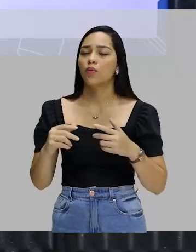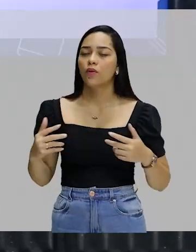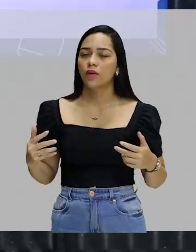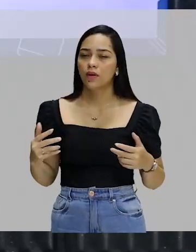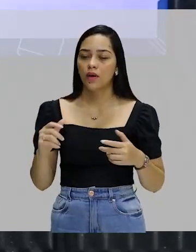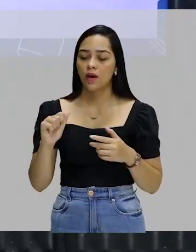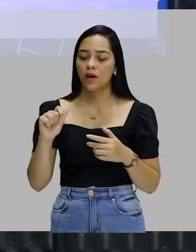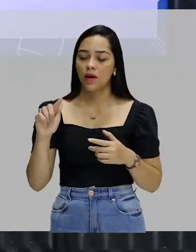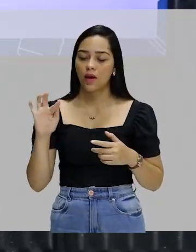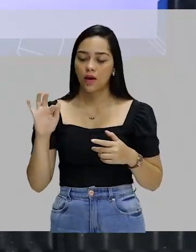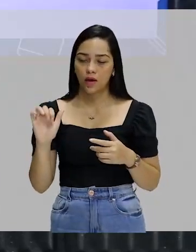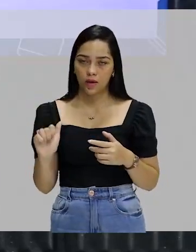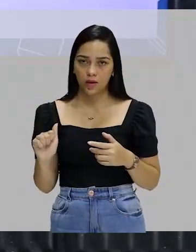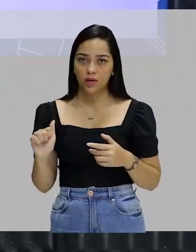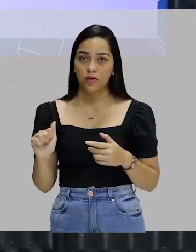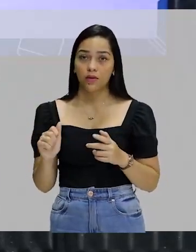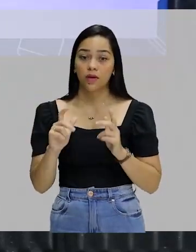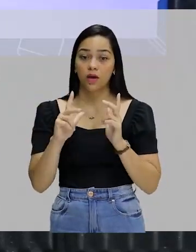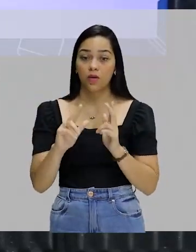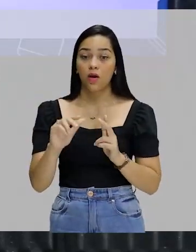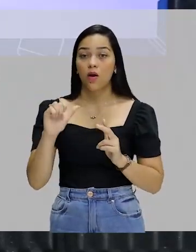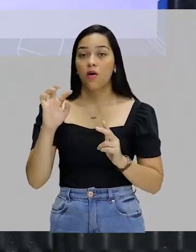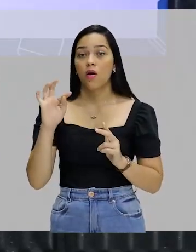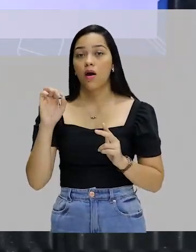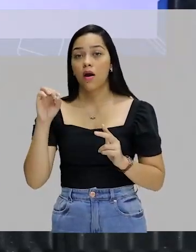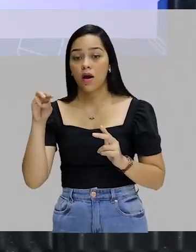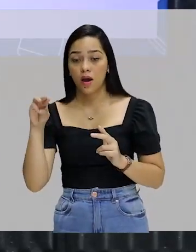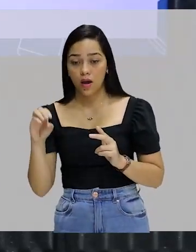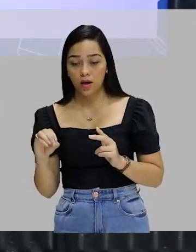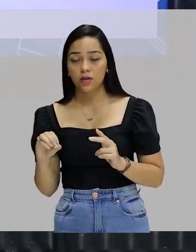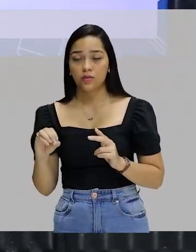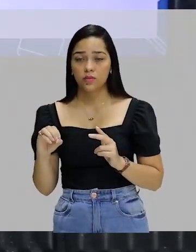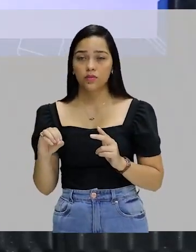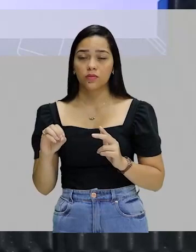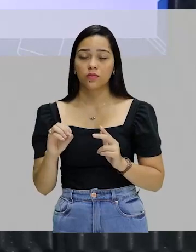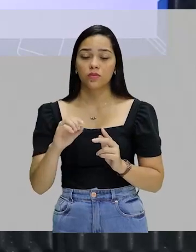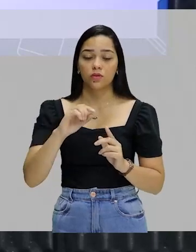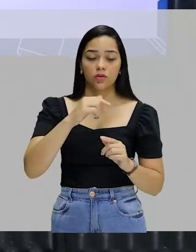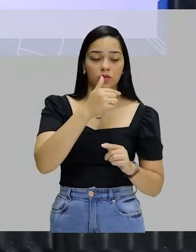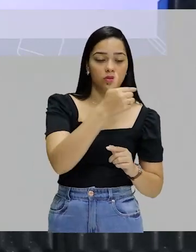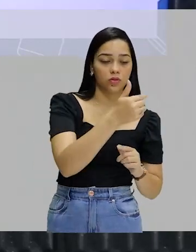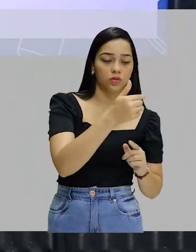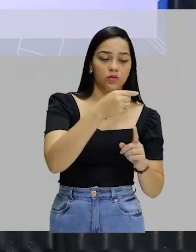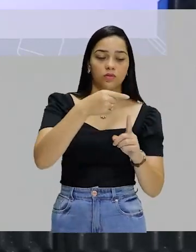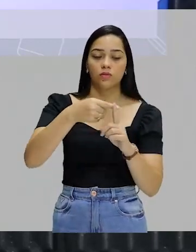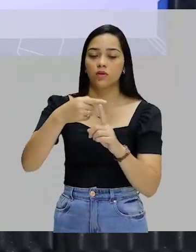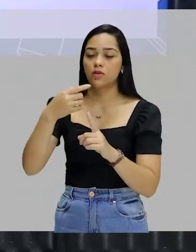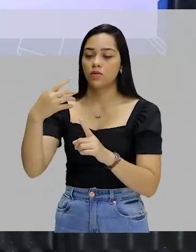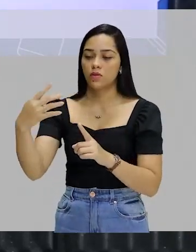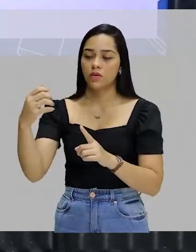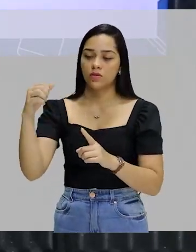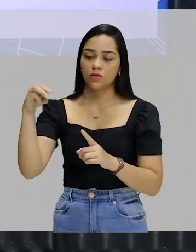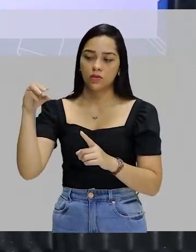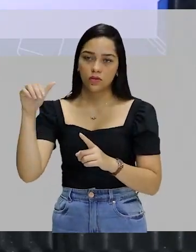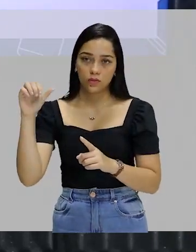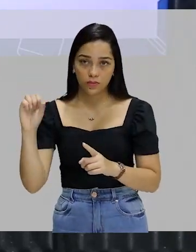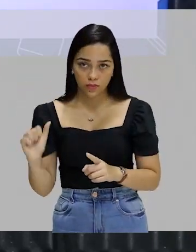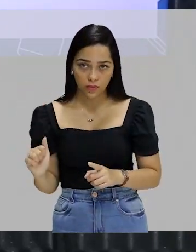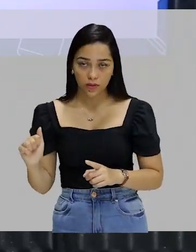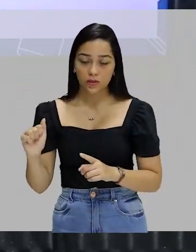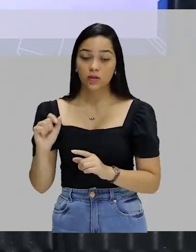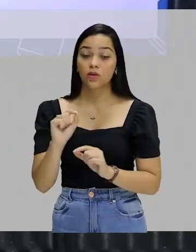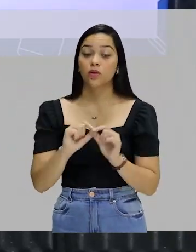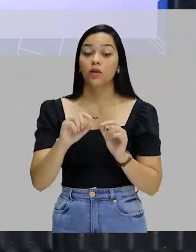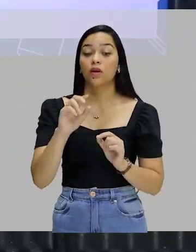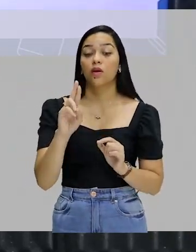alfa equivale ao átomo de hélio, número atômico 2 e massa 4. E aí, quando o